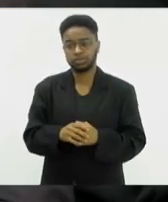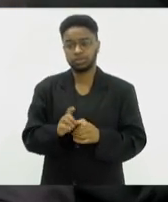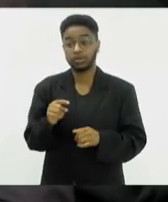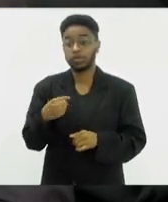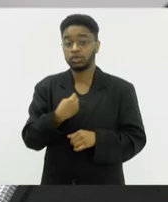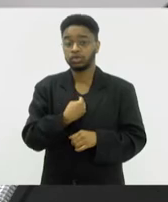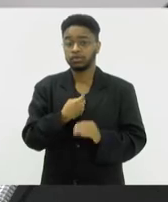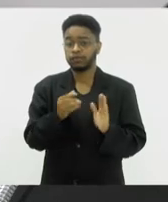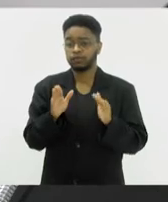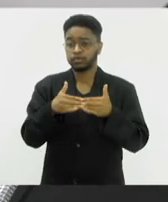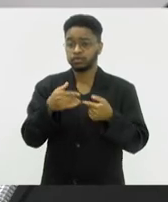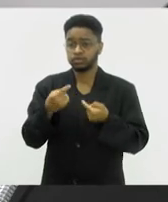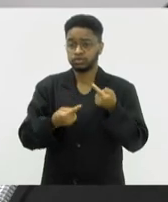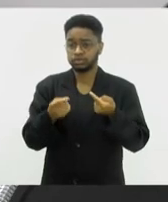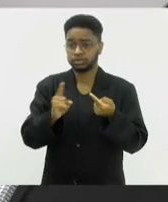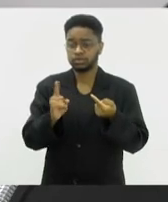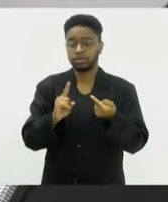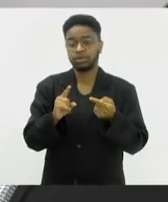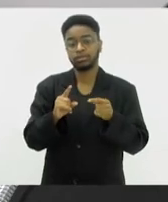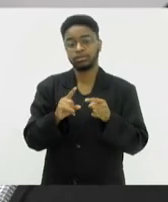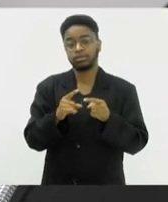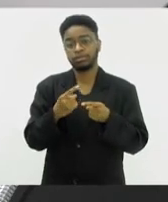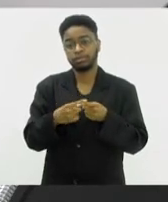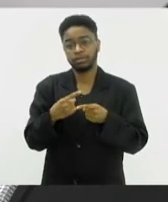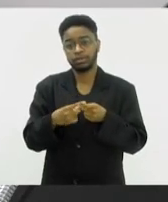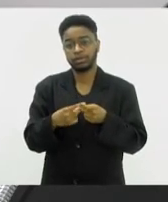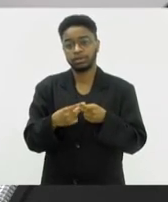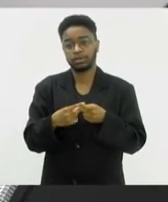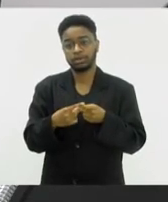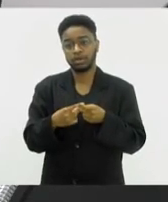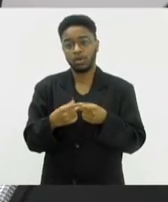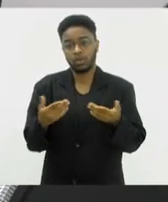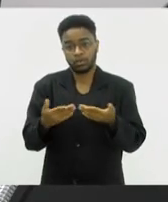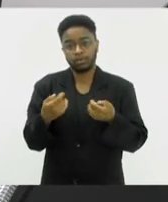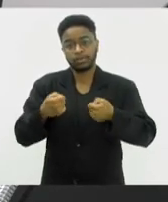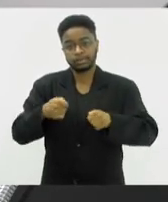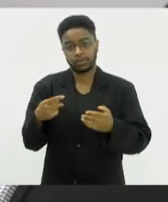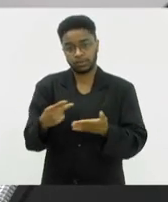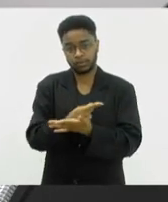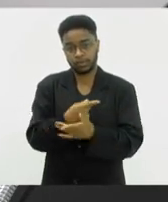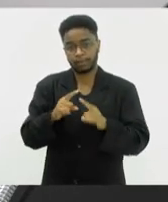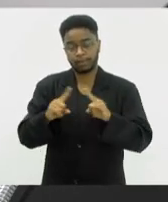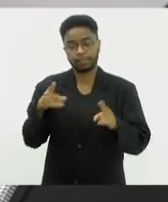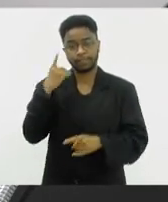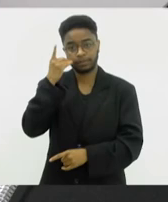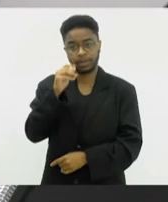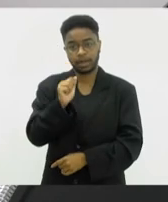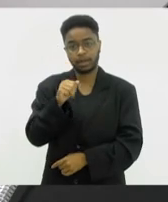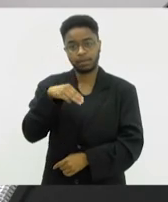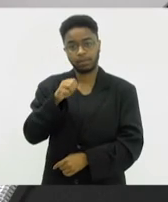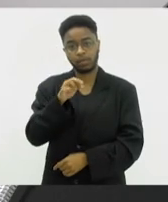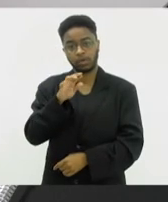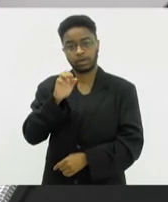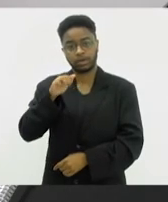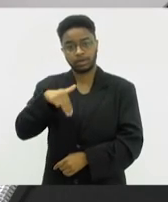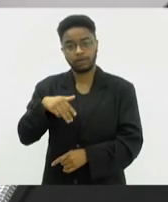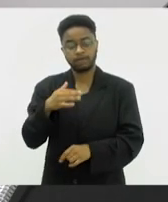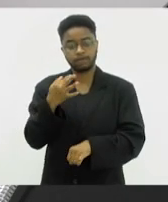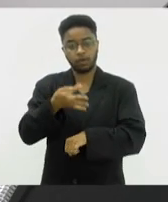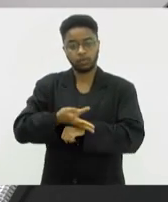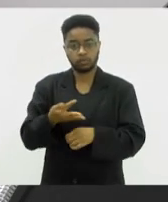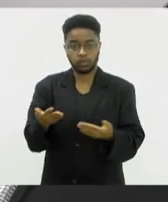fechou a discussão, né? Ela ia se dar no dia de hoje, mas o deputado Amorim não está aqui, porque